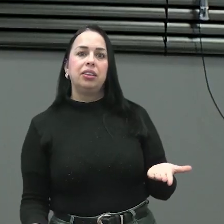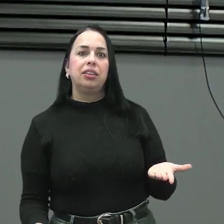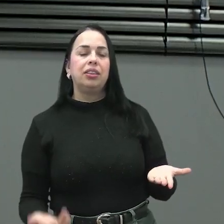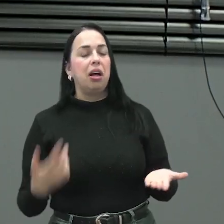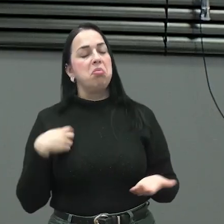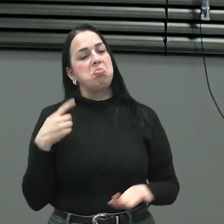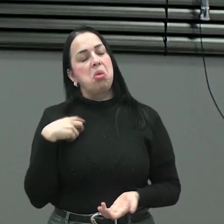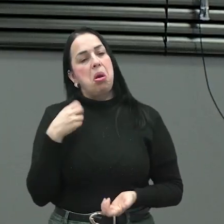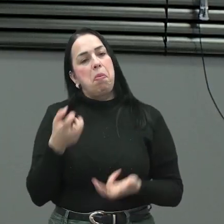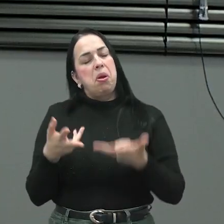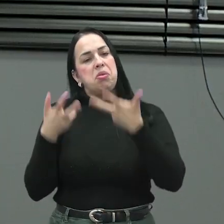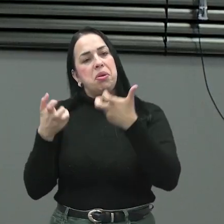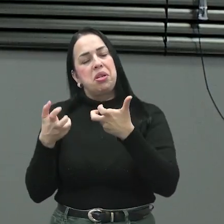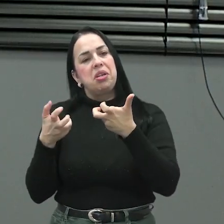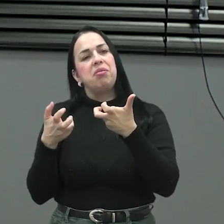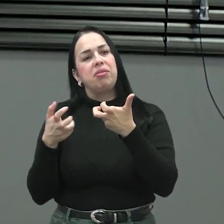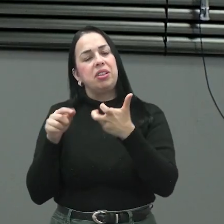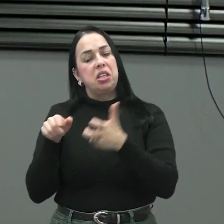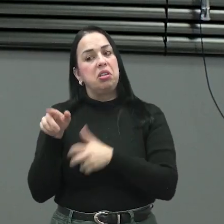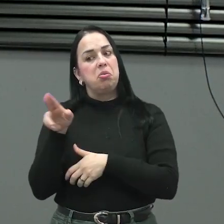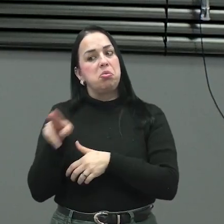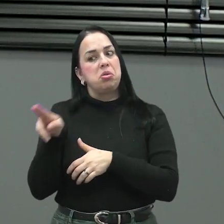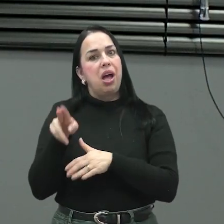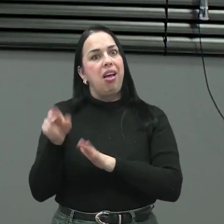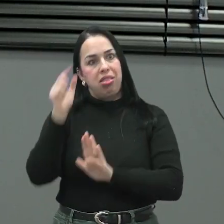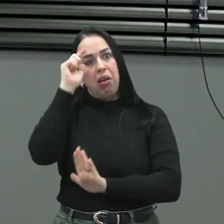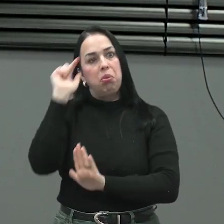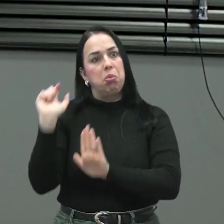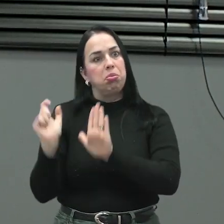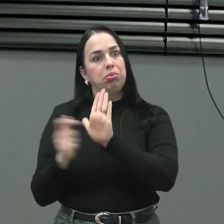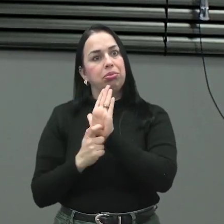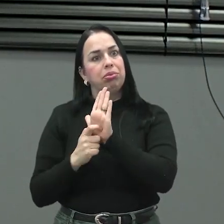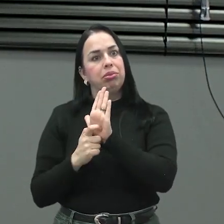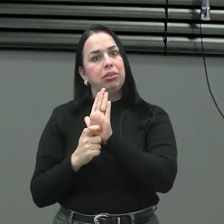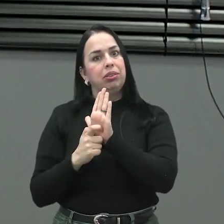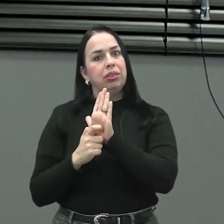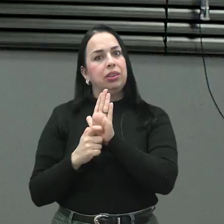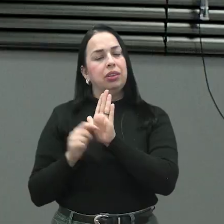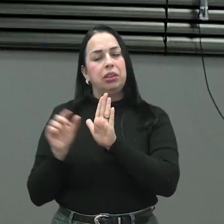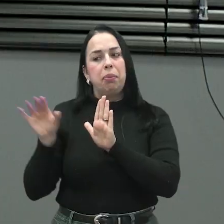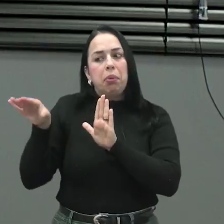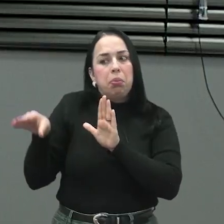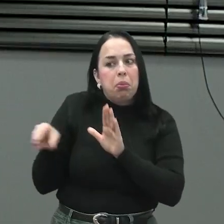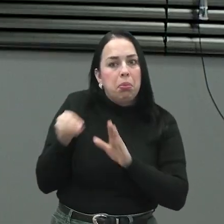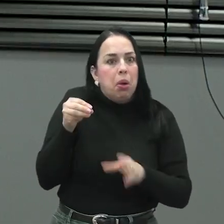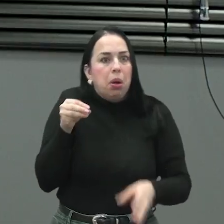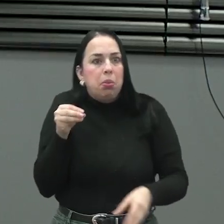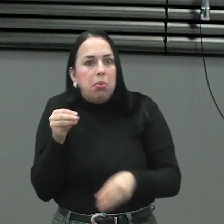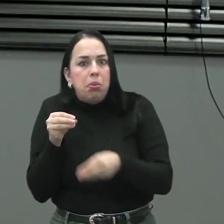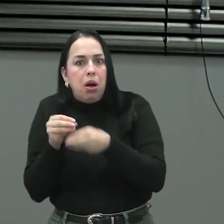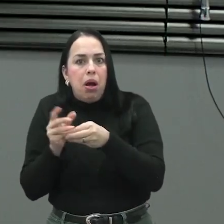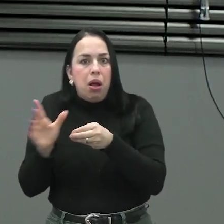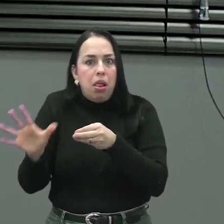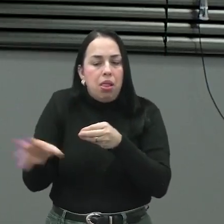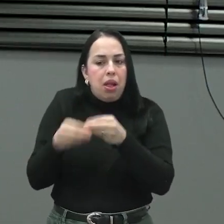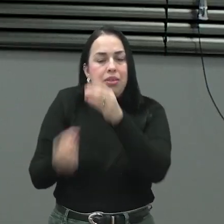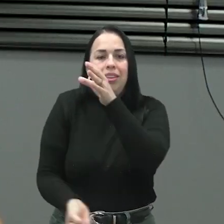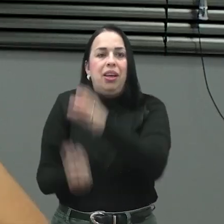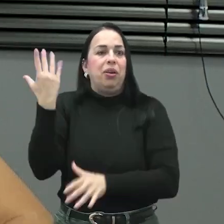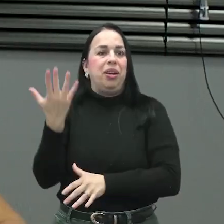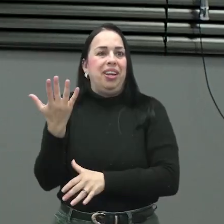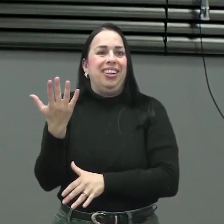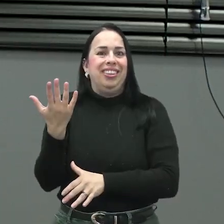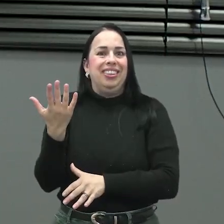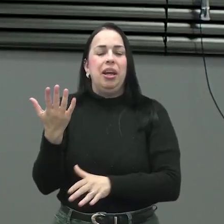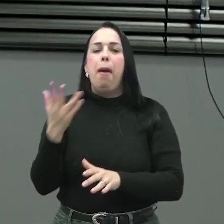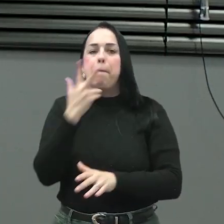fazer isso aí. Daí eu vi a possibilidade de, dentro das tecnologias de IA, né, você pega um pouco de cada função,